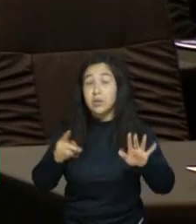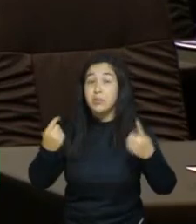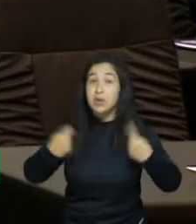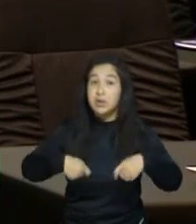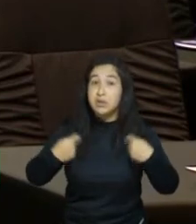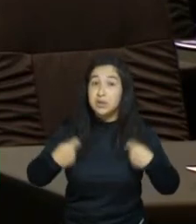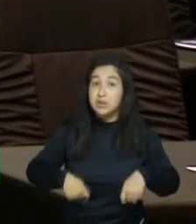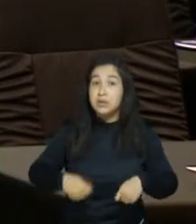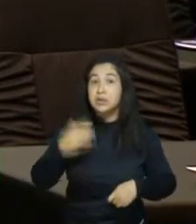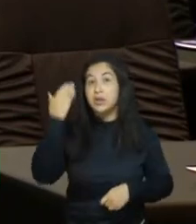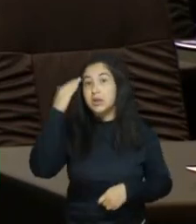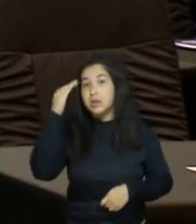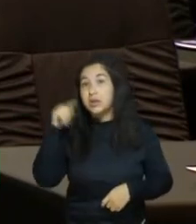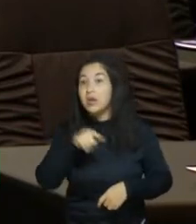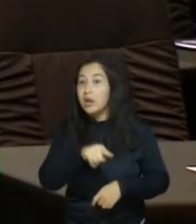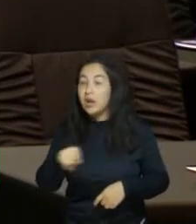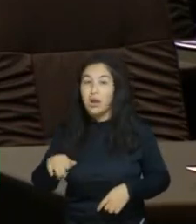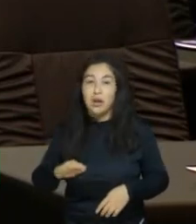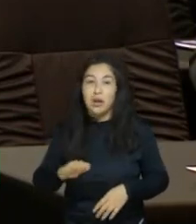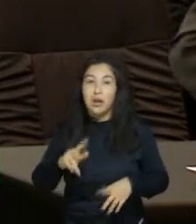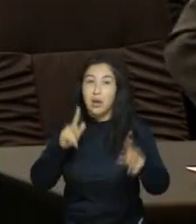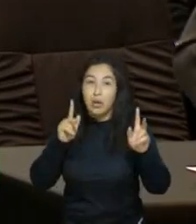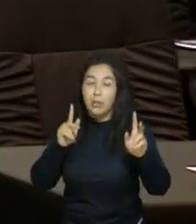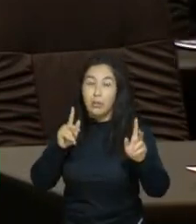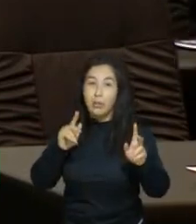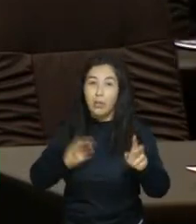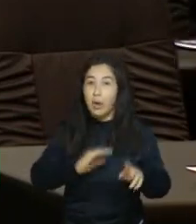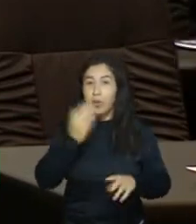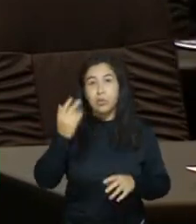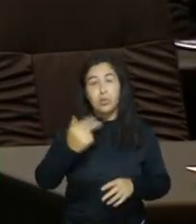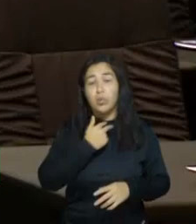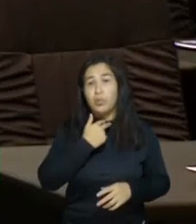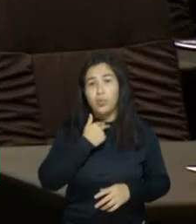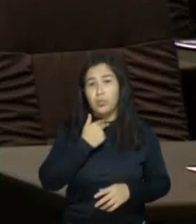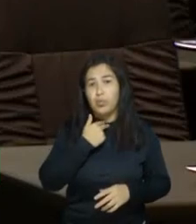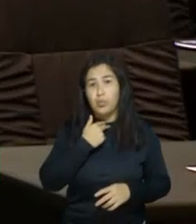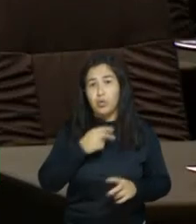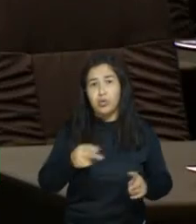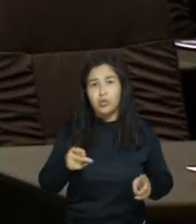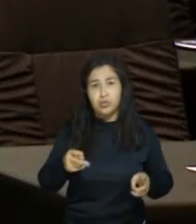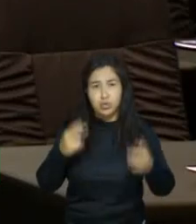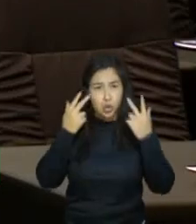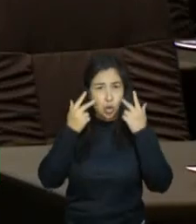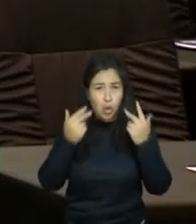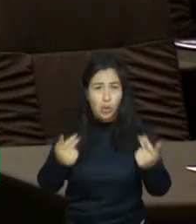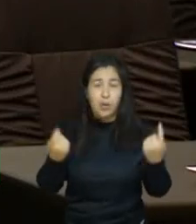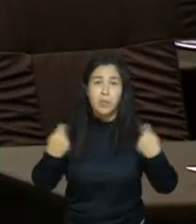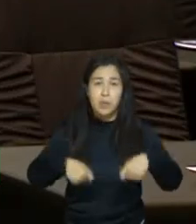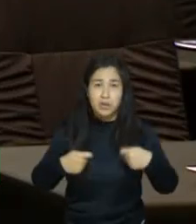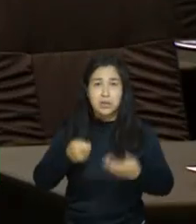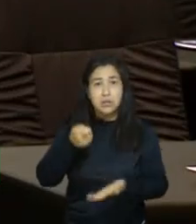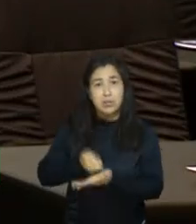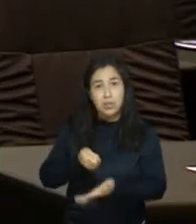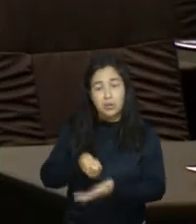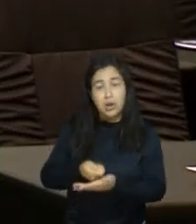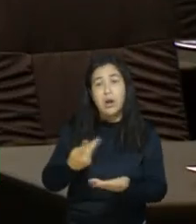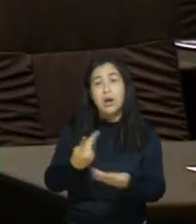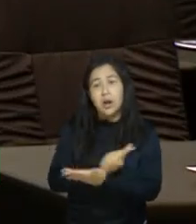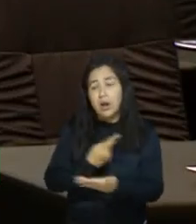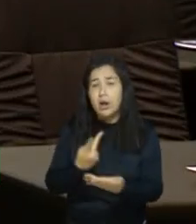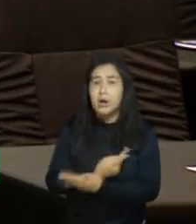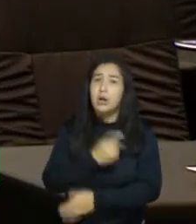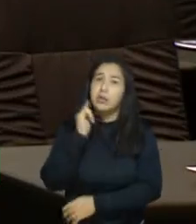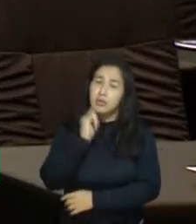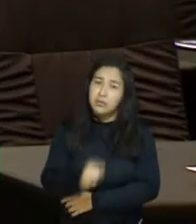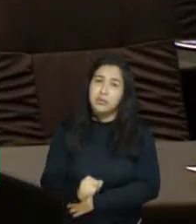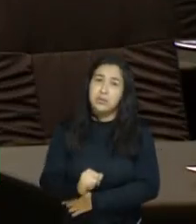isolados não podem acontecer, não podemos normalizar o que está errado, né? A gente tem que bater no que está errado, a gente tem que cobrar, nós, representantes